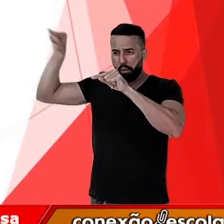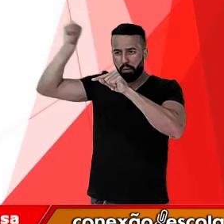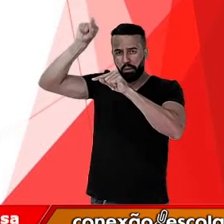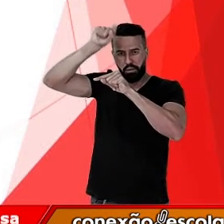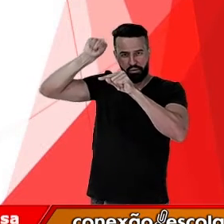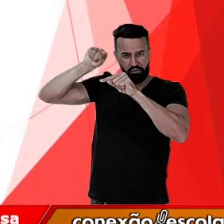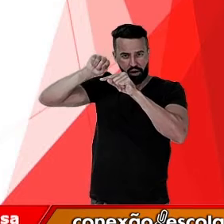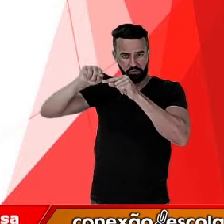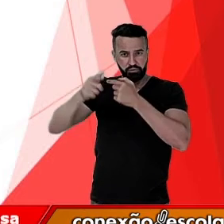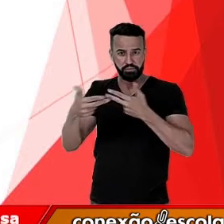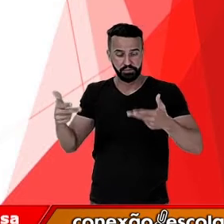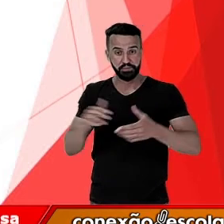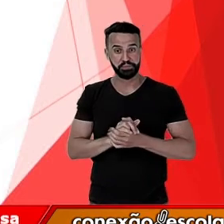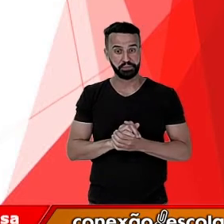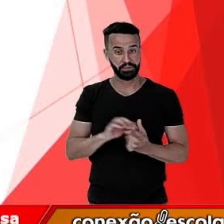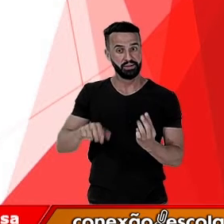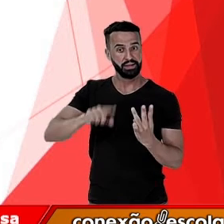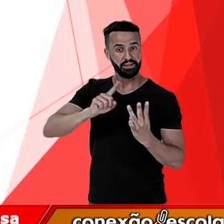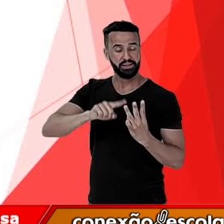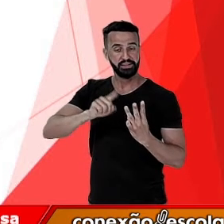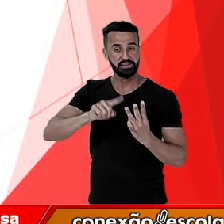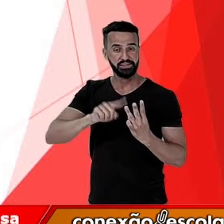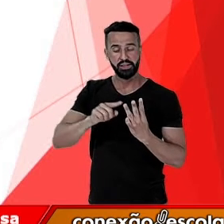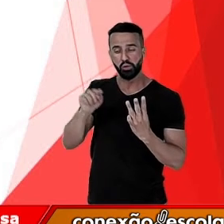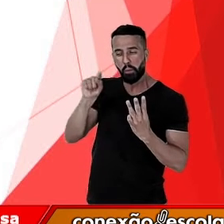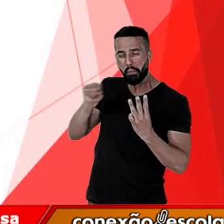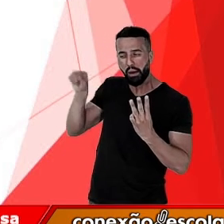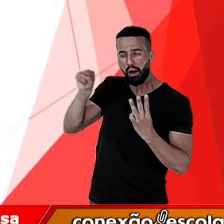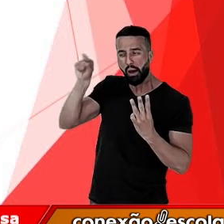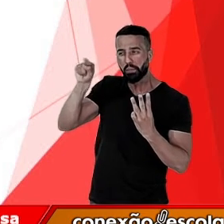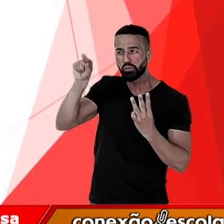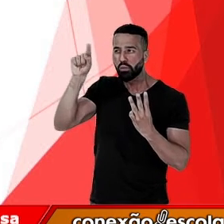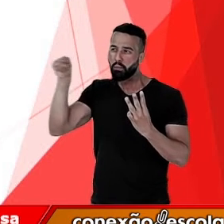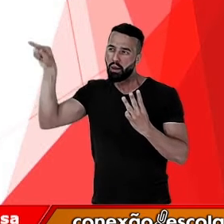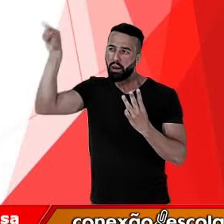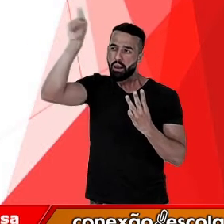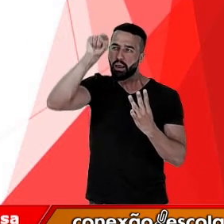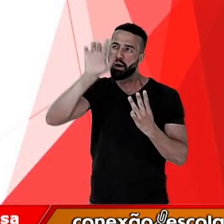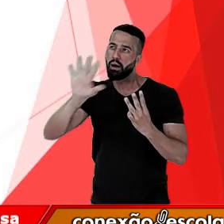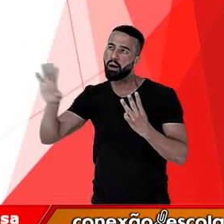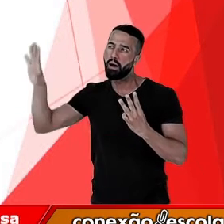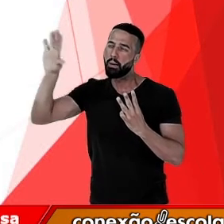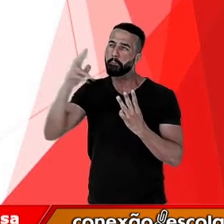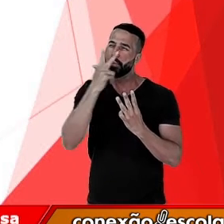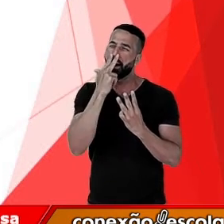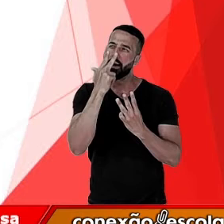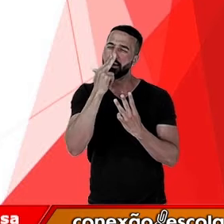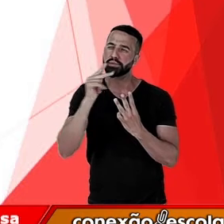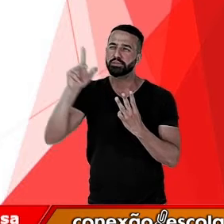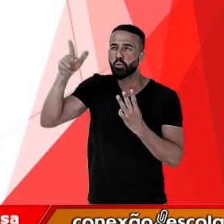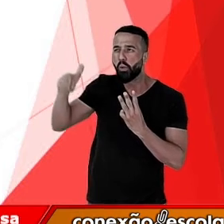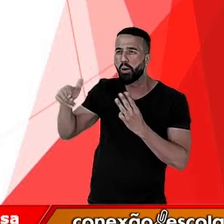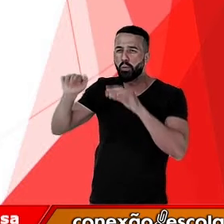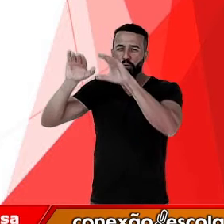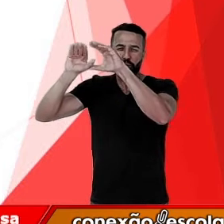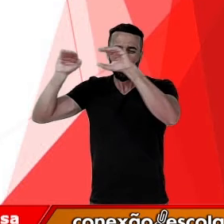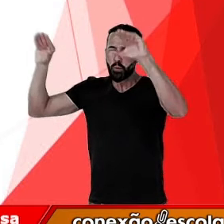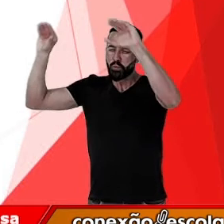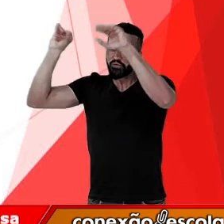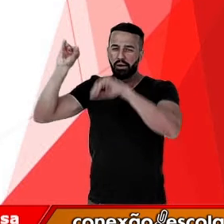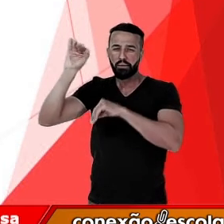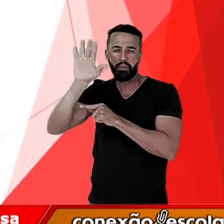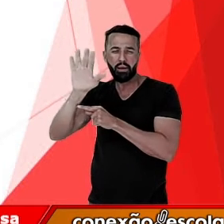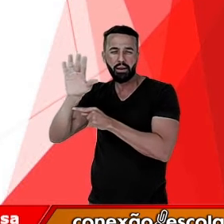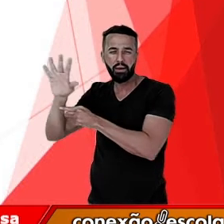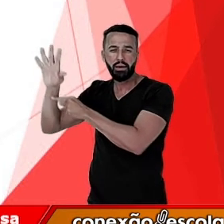balão de pensamento, que se assemelha a uma nuvem. Então, quando você ver esse balão em uma tirinha, o personagem